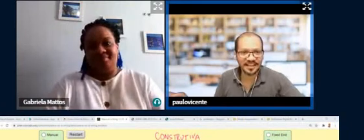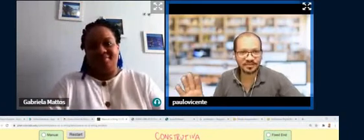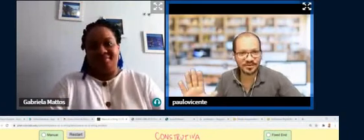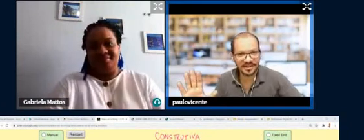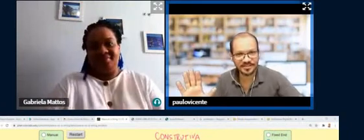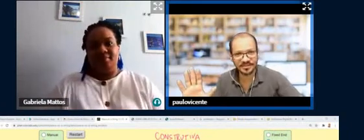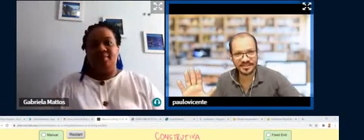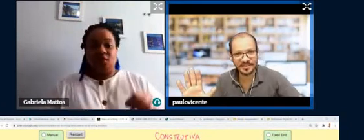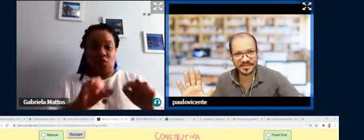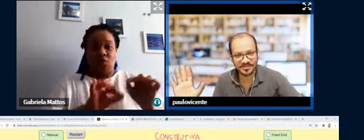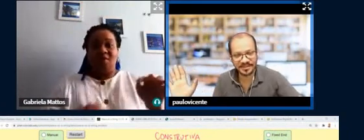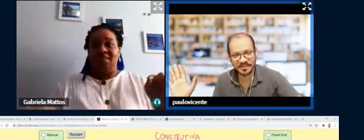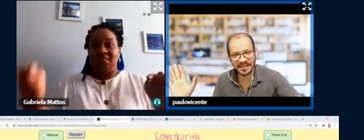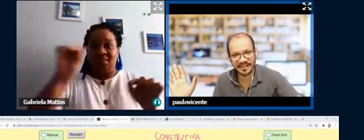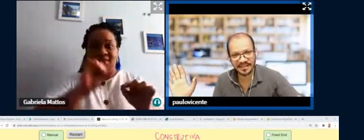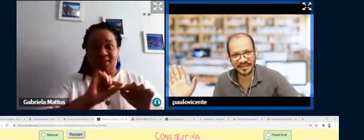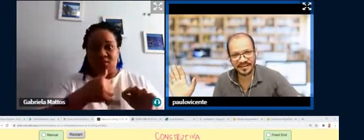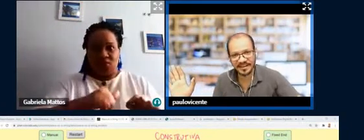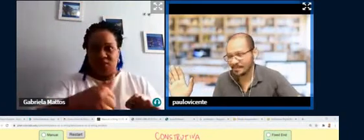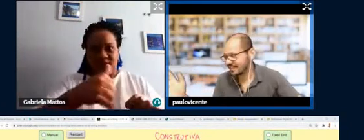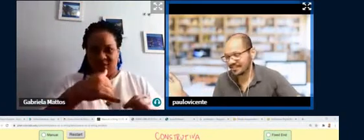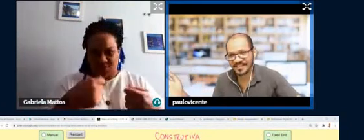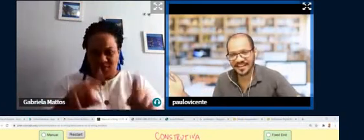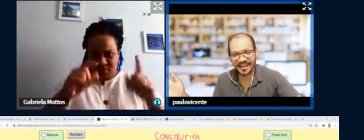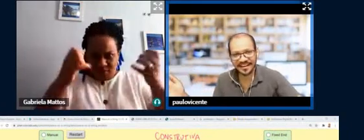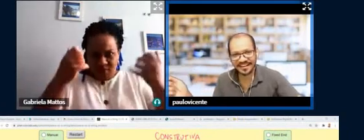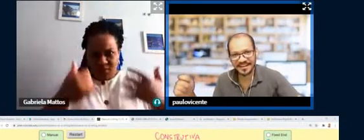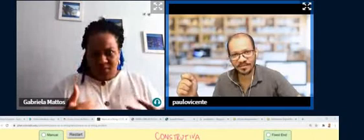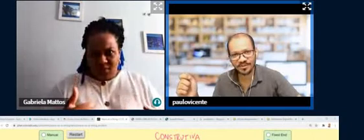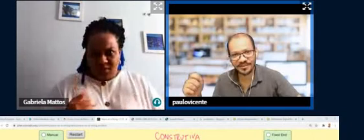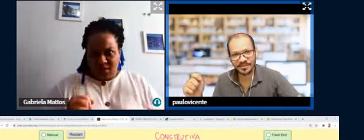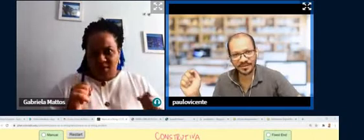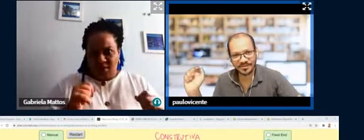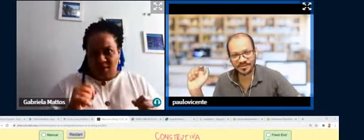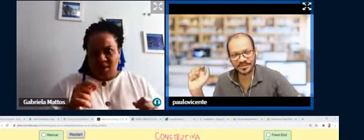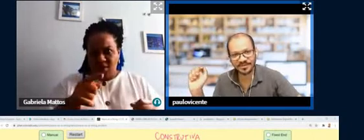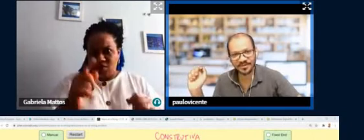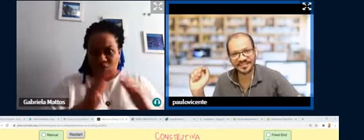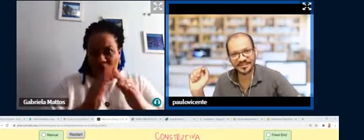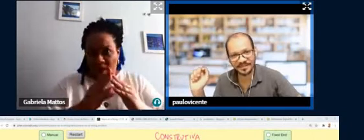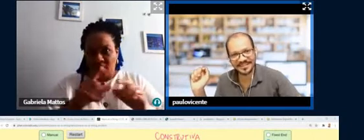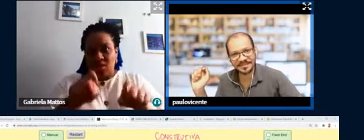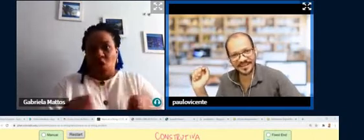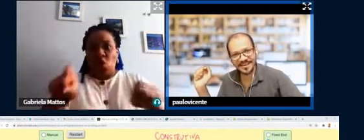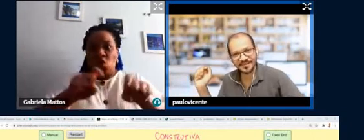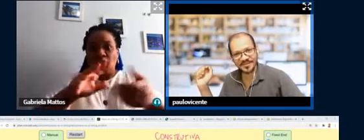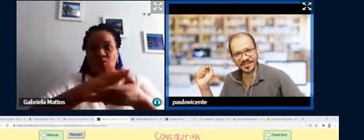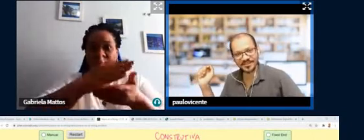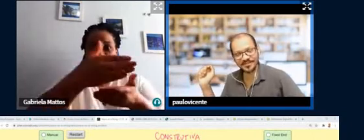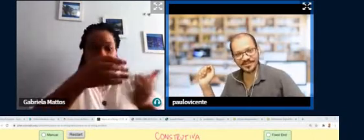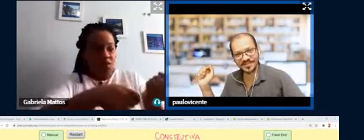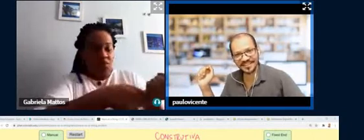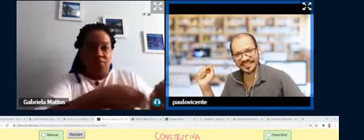circuitos elétricos eu acredito que não preciso nem explicar, né? Basta desligar, puxar a tomada do seu computador aí e você percebe